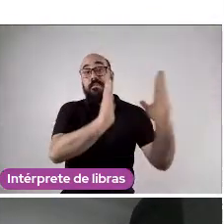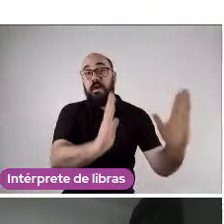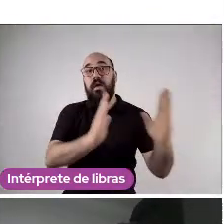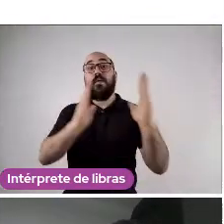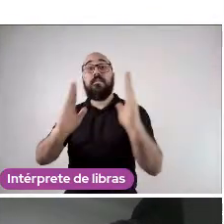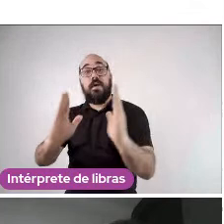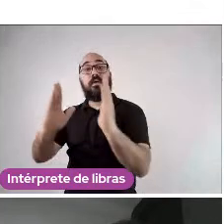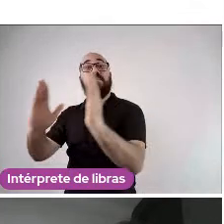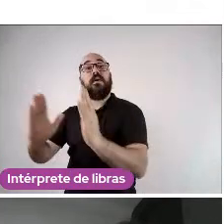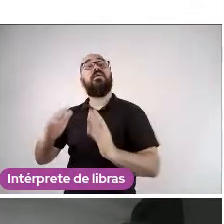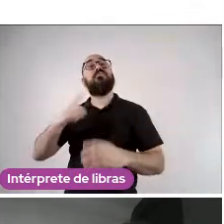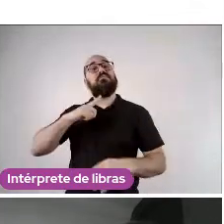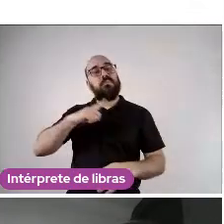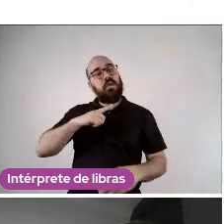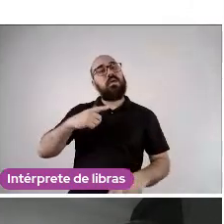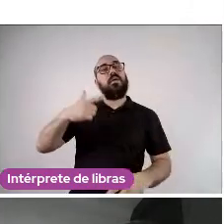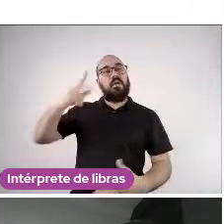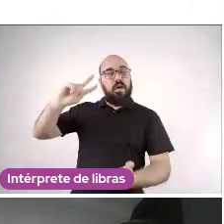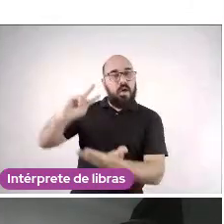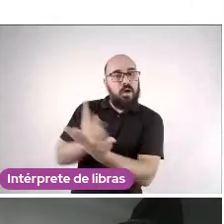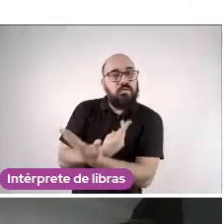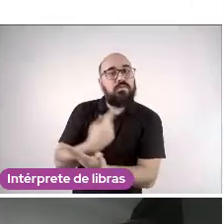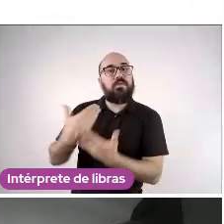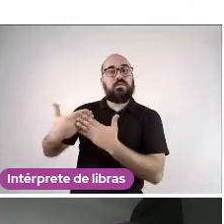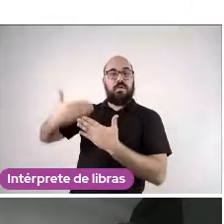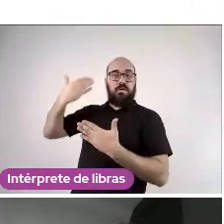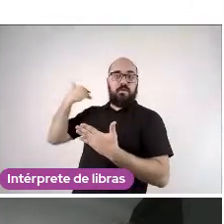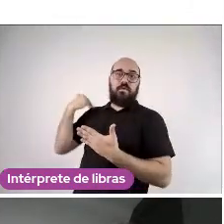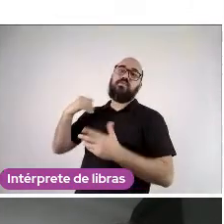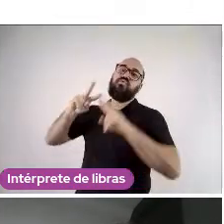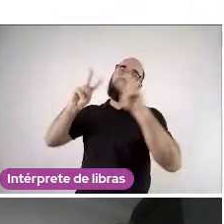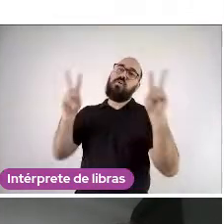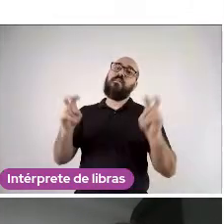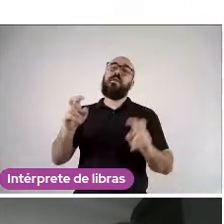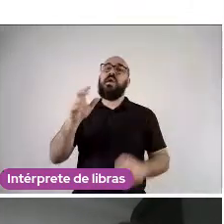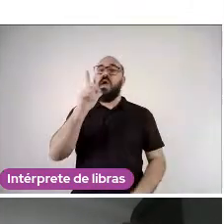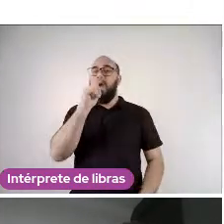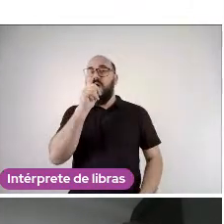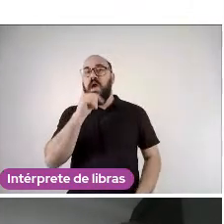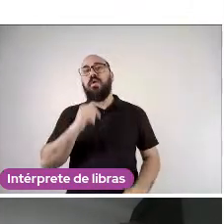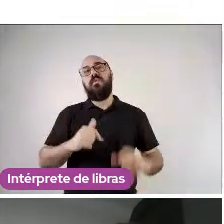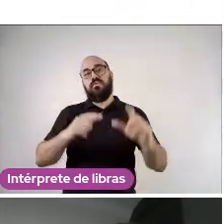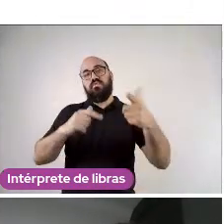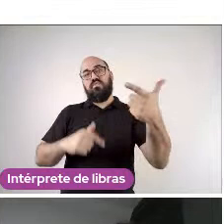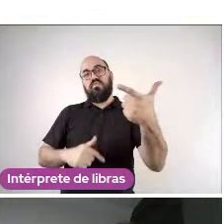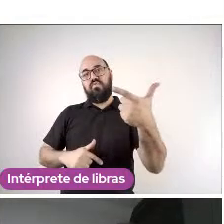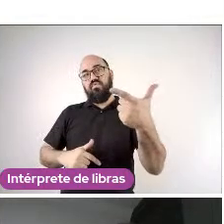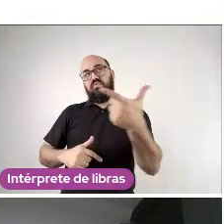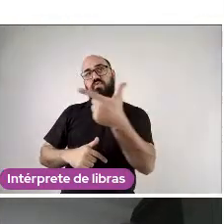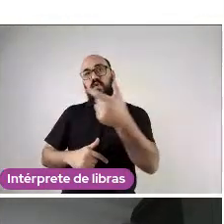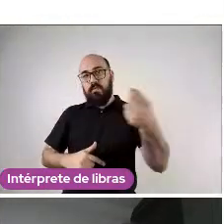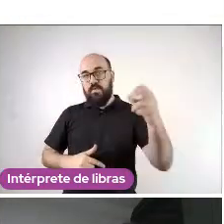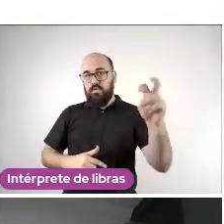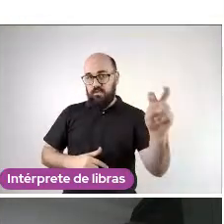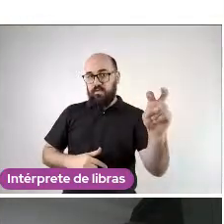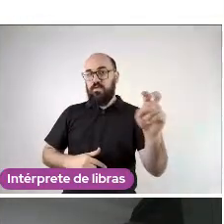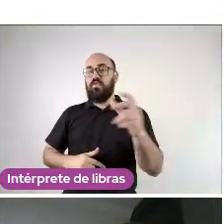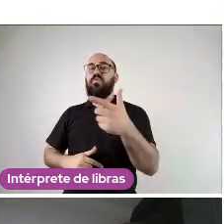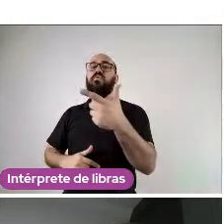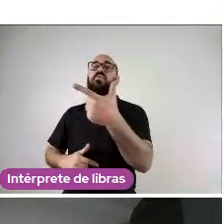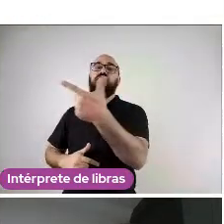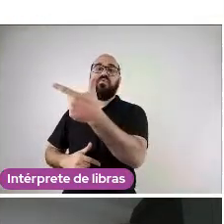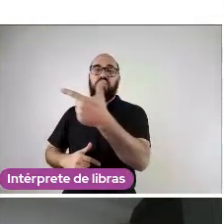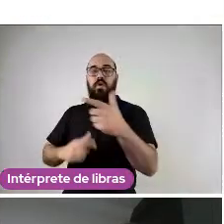muitas décadas já aconteceram, como a década da água, né, que foi de 2005 a 2015, a primeira década da água, e nós estamos agora